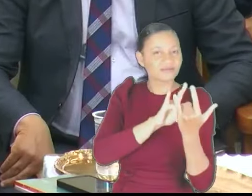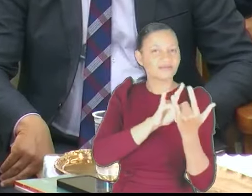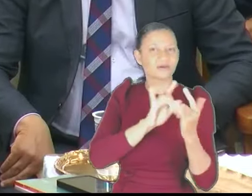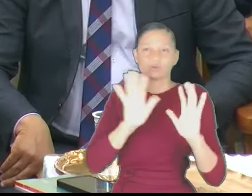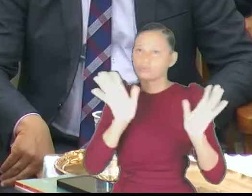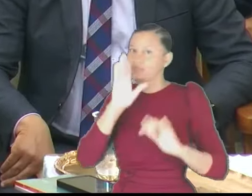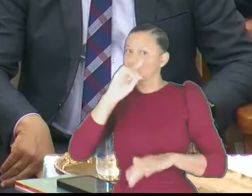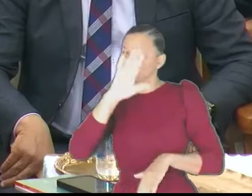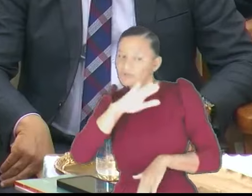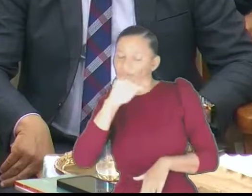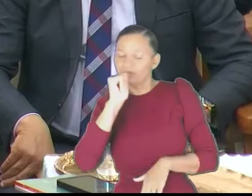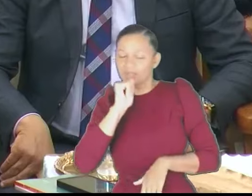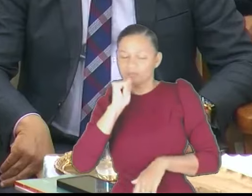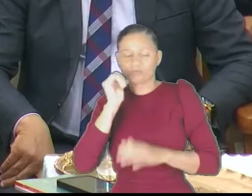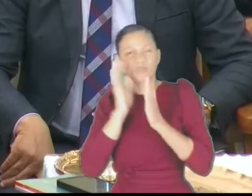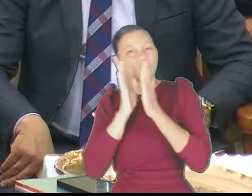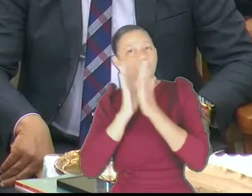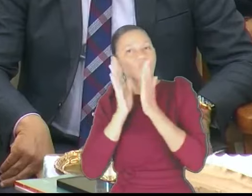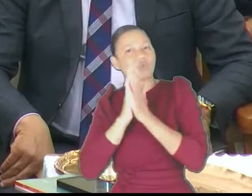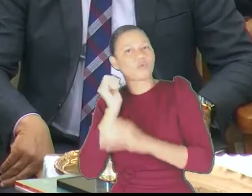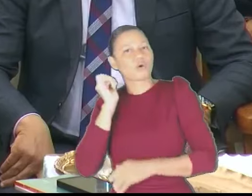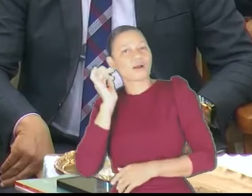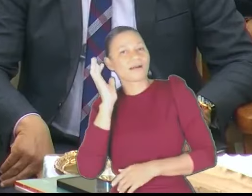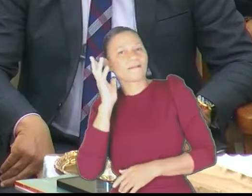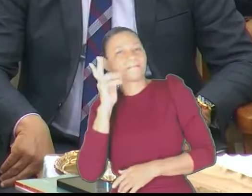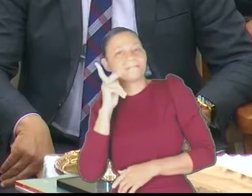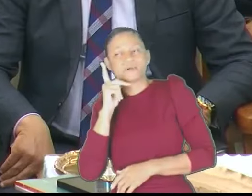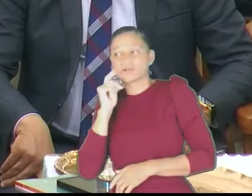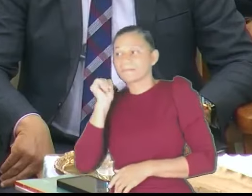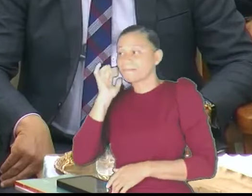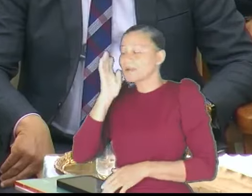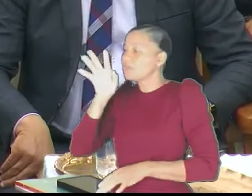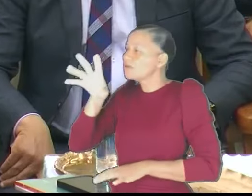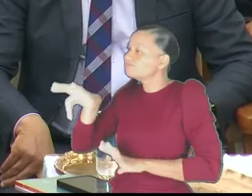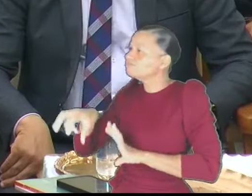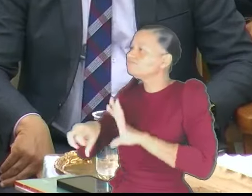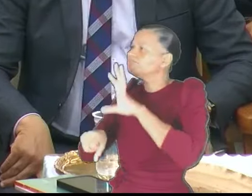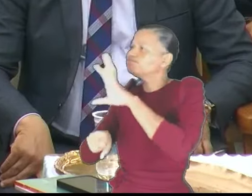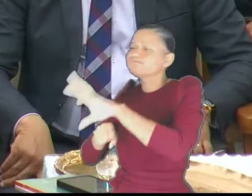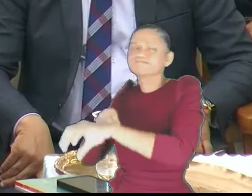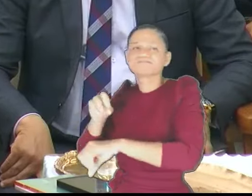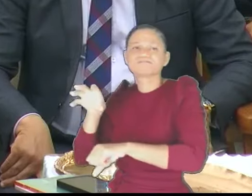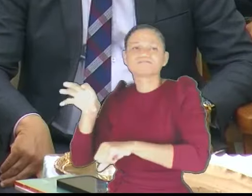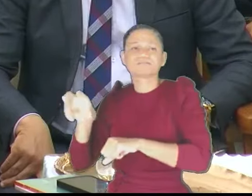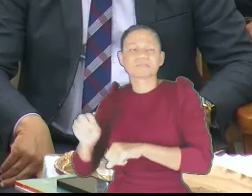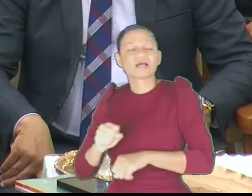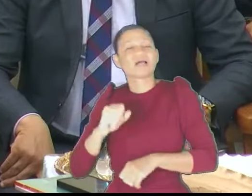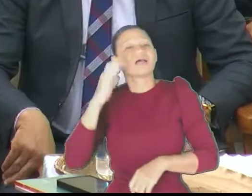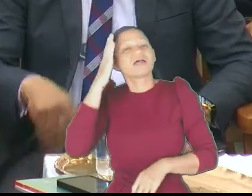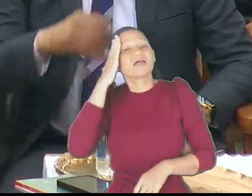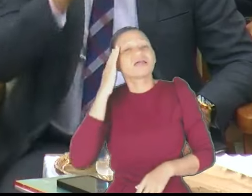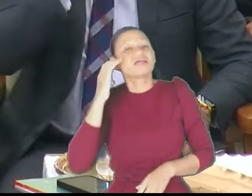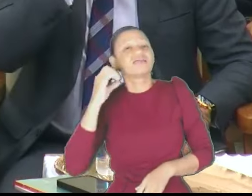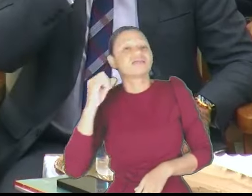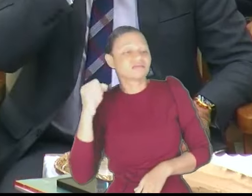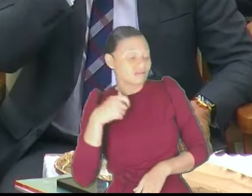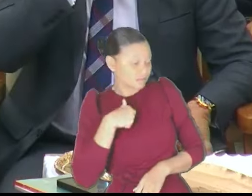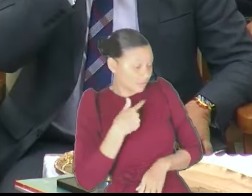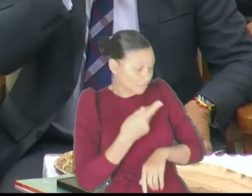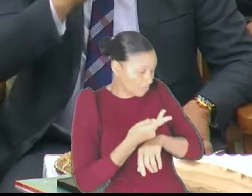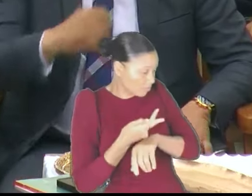contexto. E os que de madrugada me buscam. O que é isso? É a sabedoria, dizendo: ei, quer me